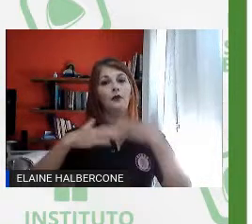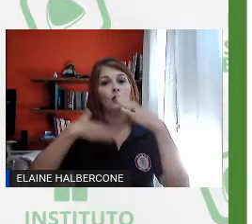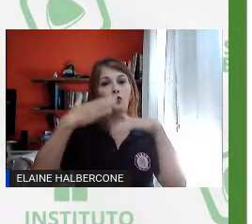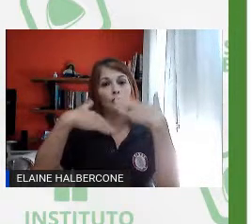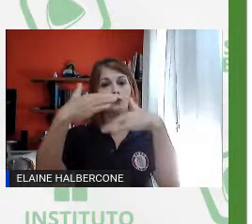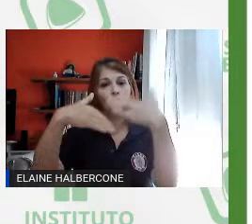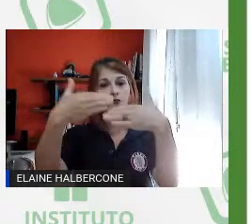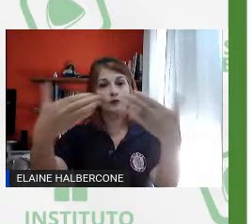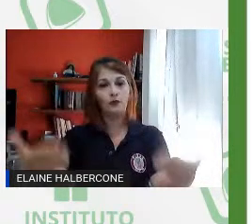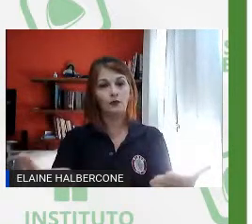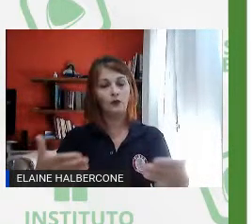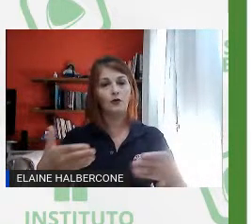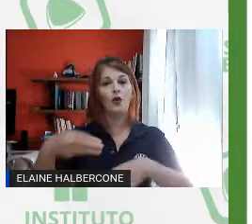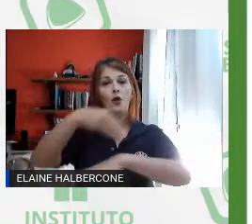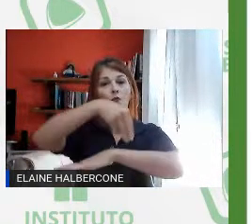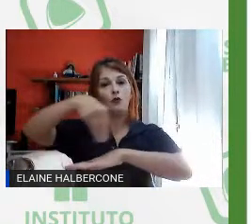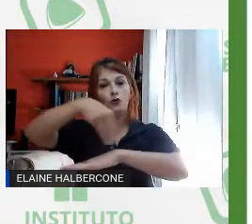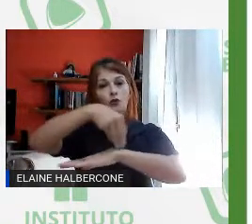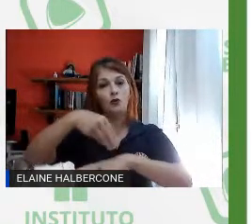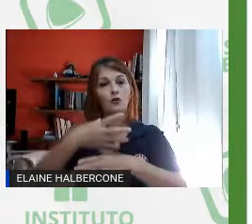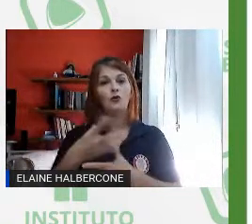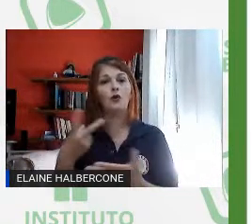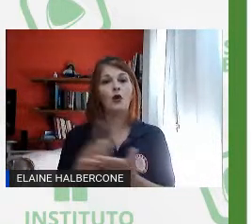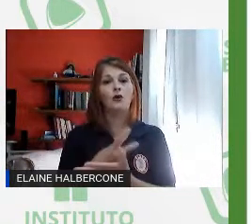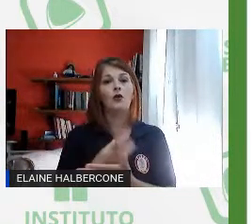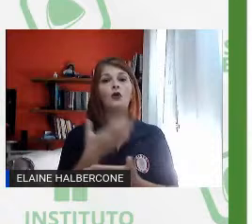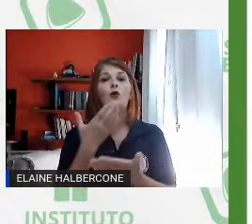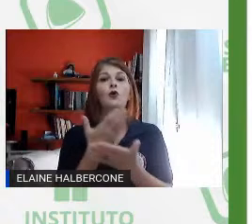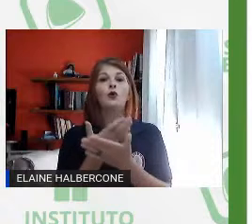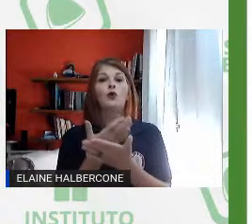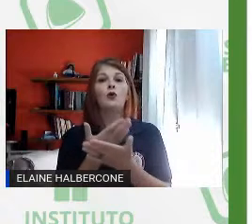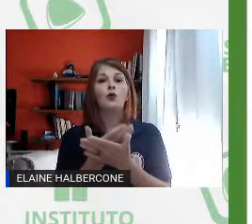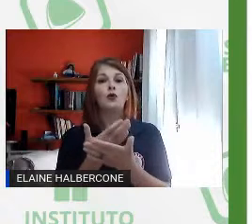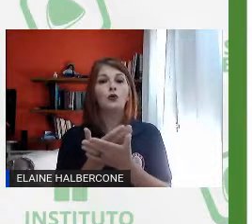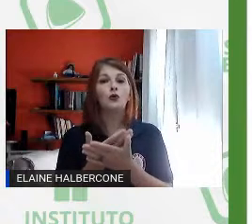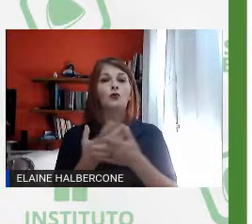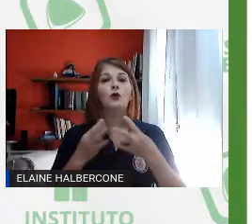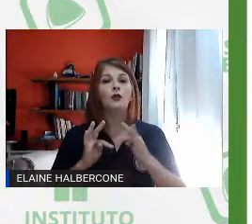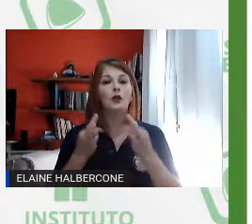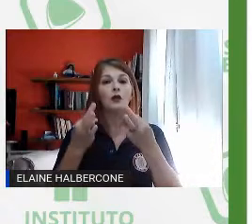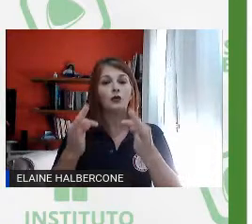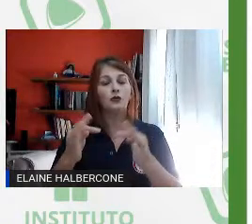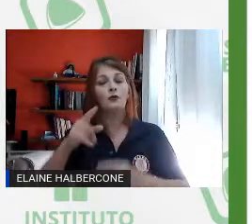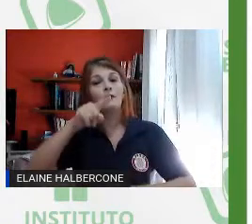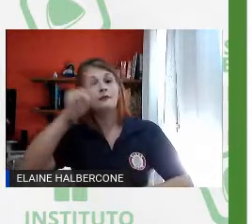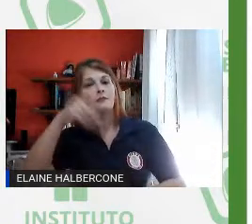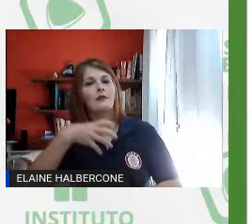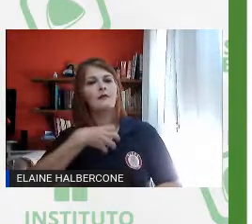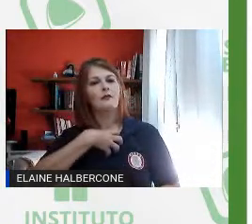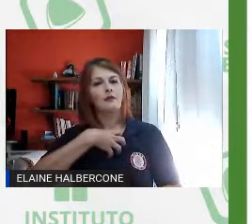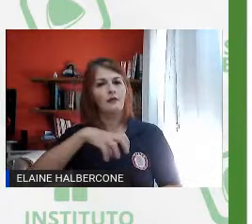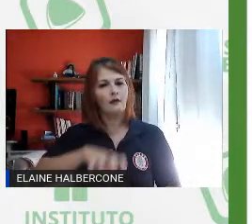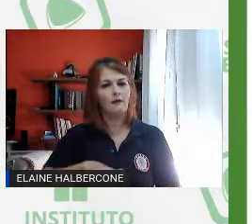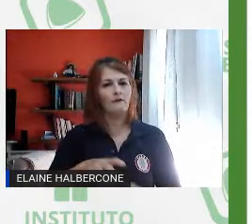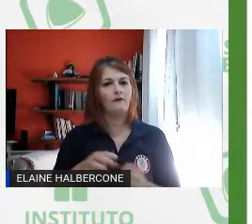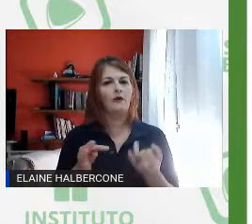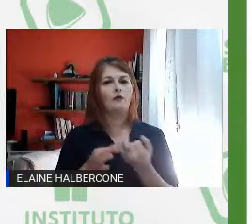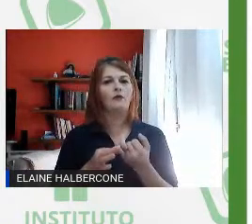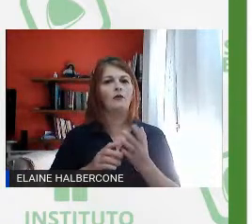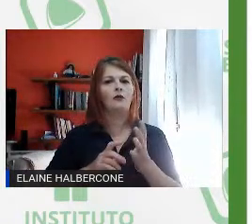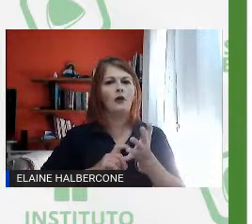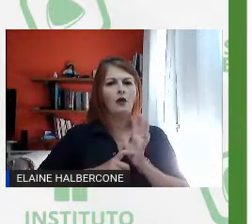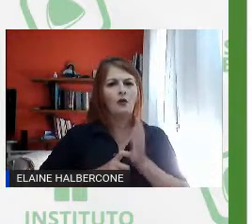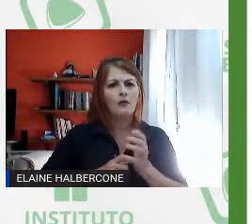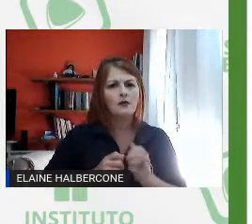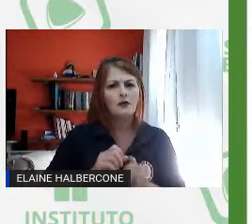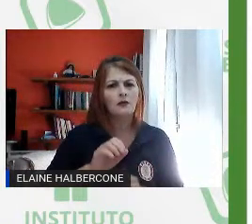Bom, a monitoria ocorre com os estudantes do Instituto Federal de Ciência e Tecnologia da Bahia, do campus Salvador, de automação industrial, integrado